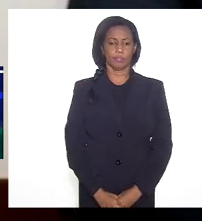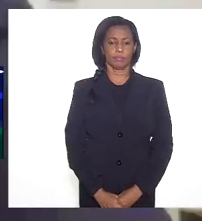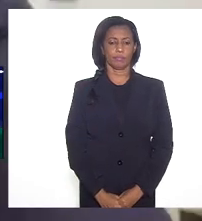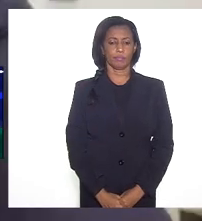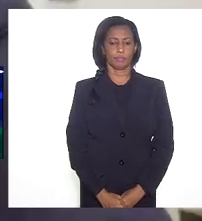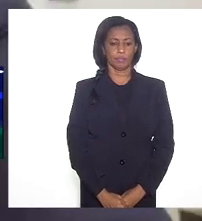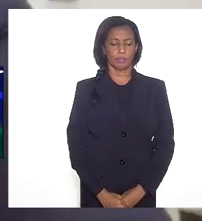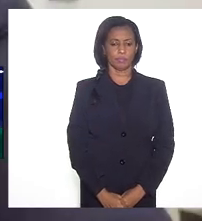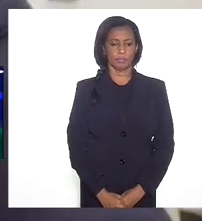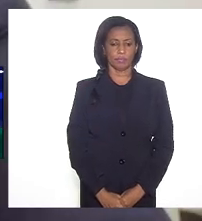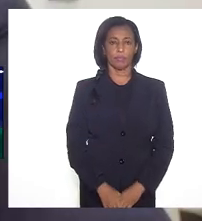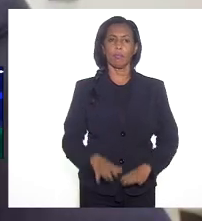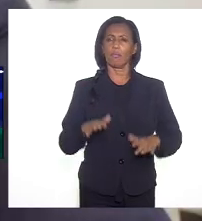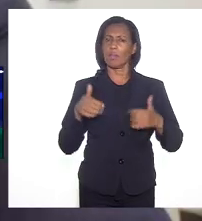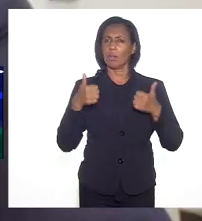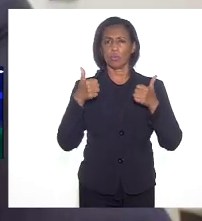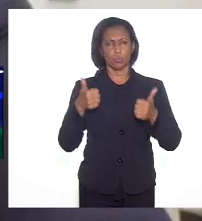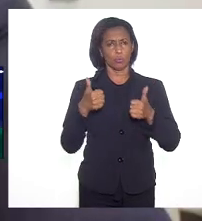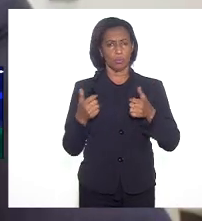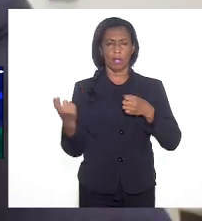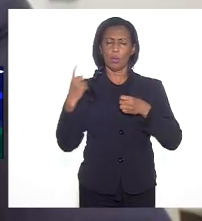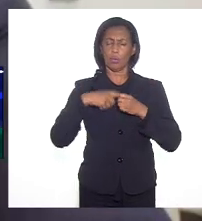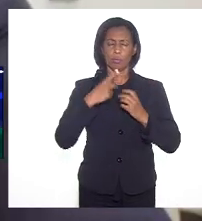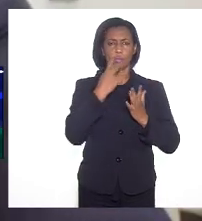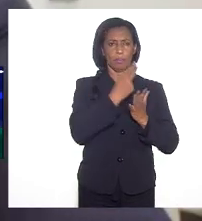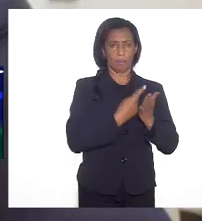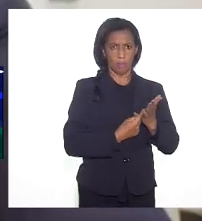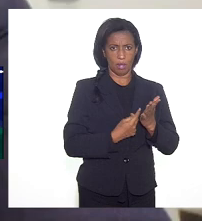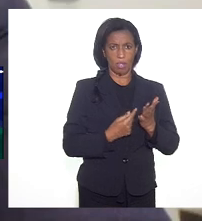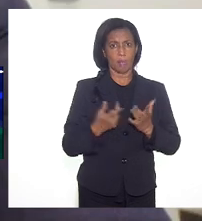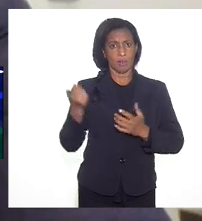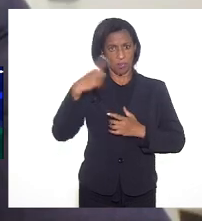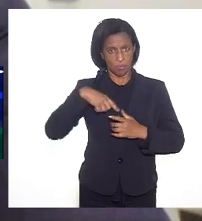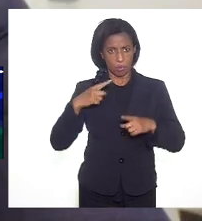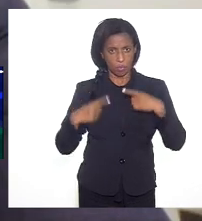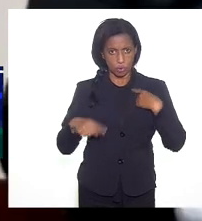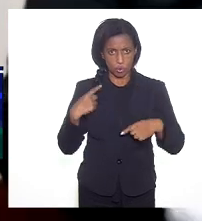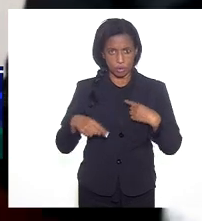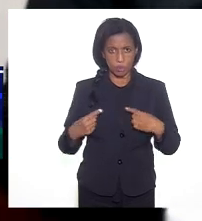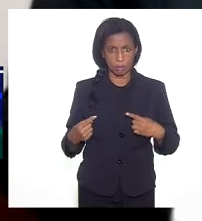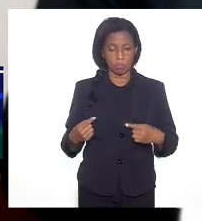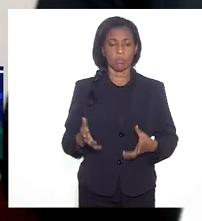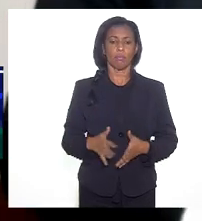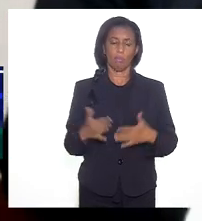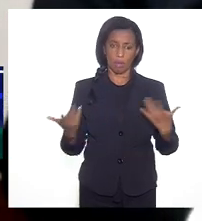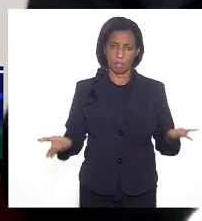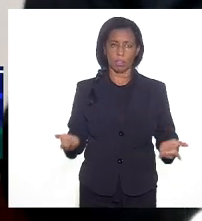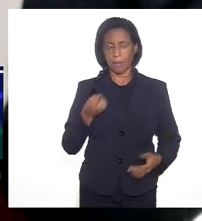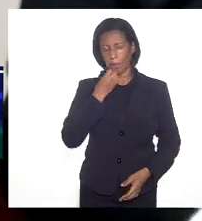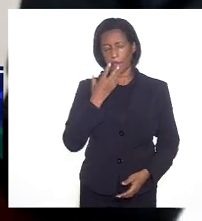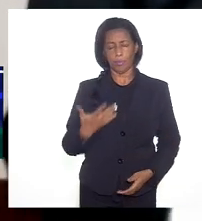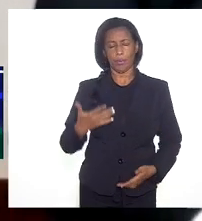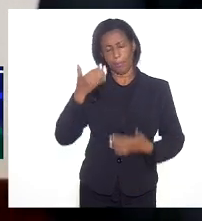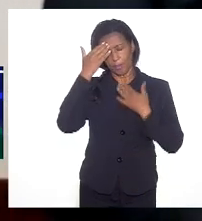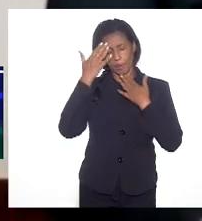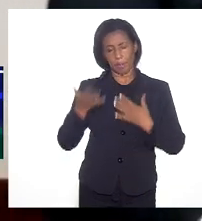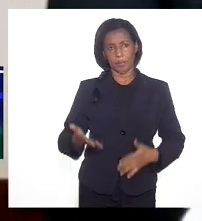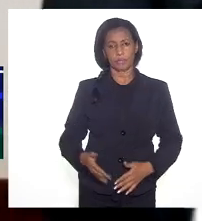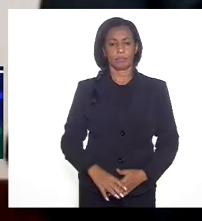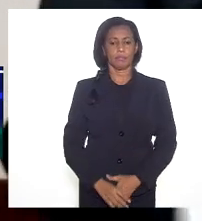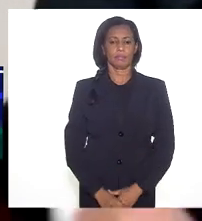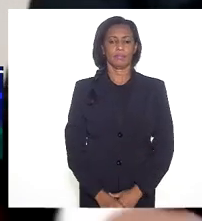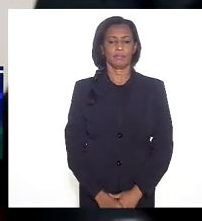presidente tudo bem mas o projeto quando voltar para a pauta ele volta em discussão ainda isso claro bom obrigado presidente